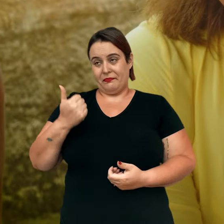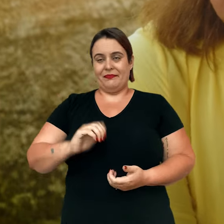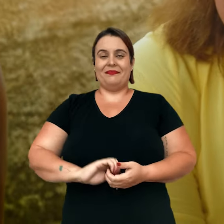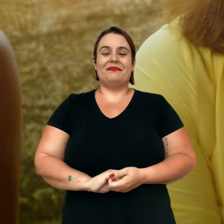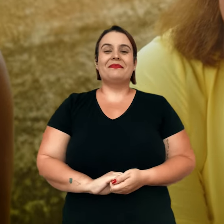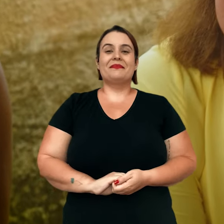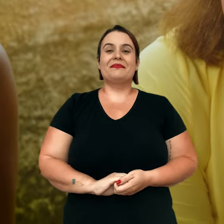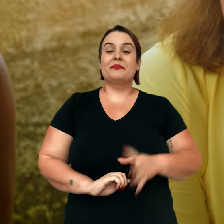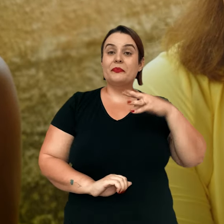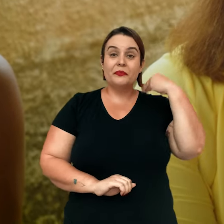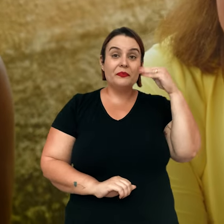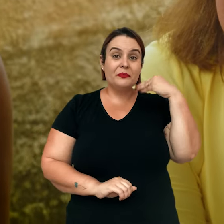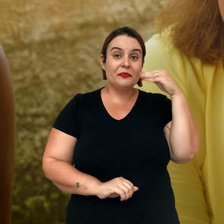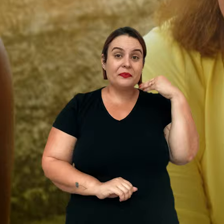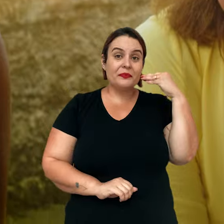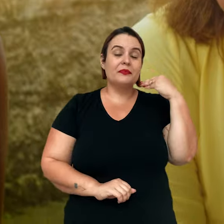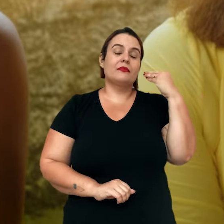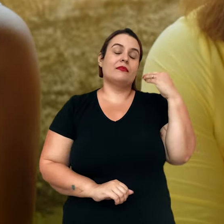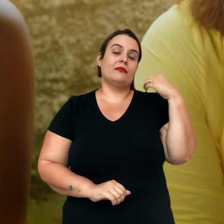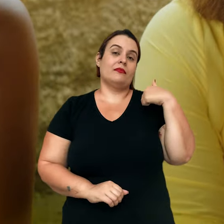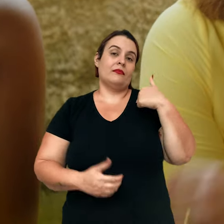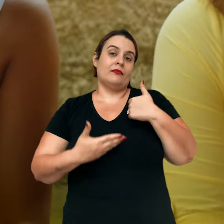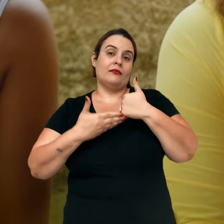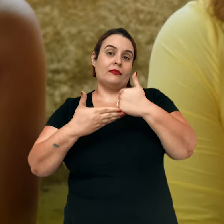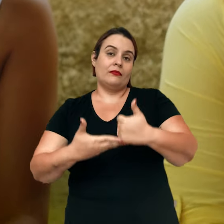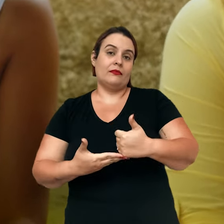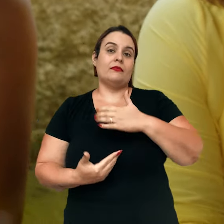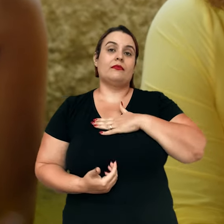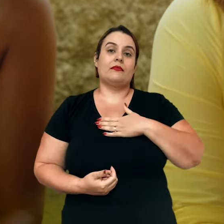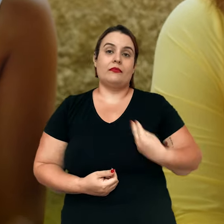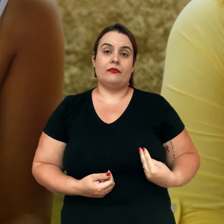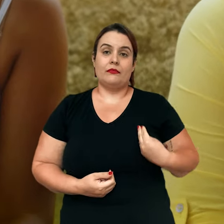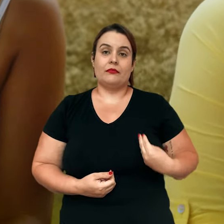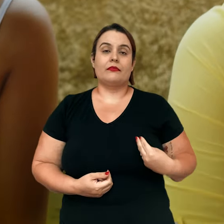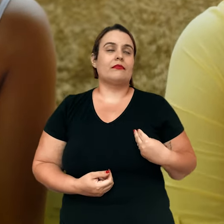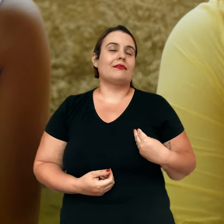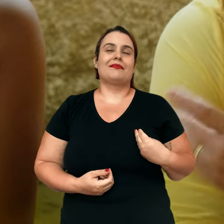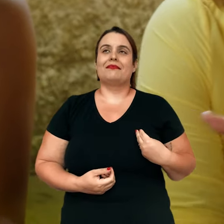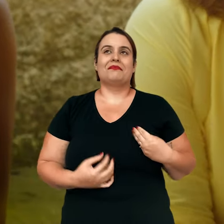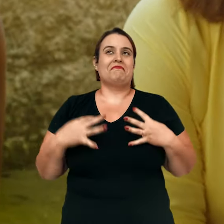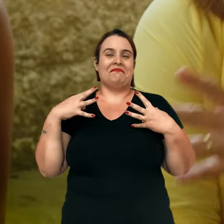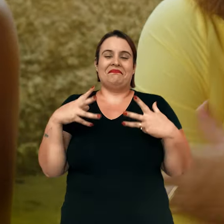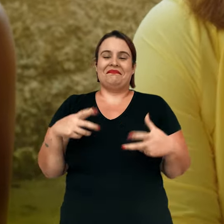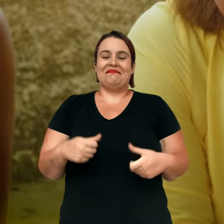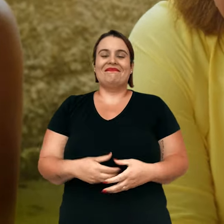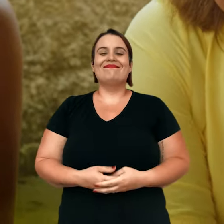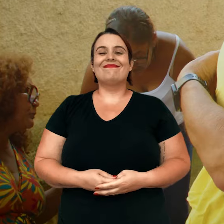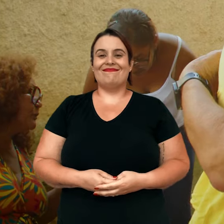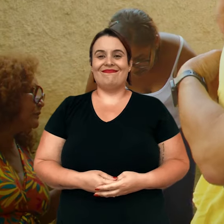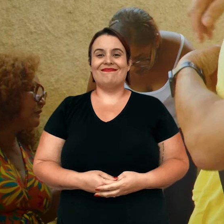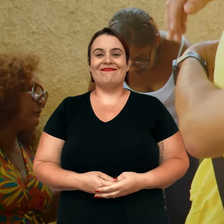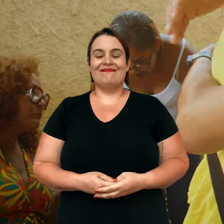É experiência que eu levo para a minha vida em todos os sentidos,